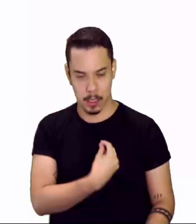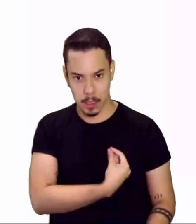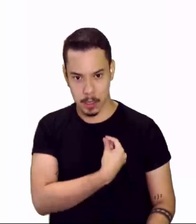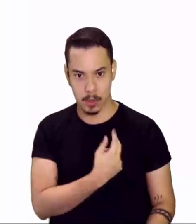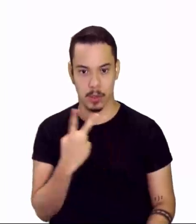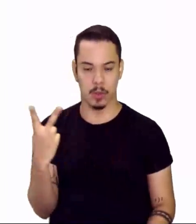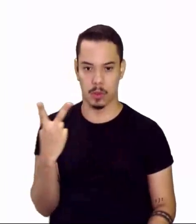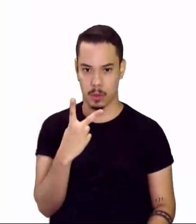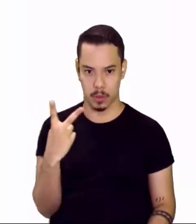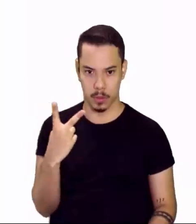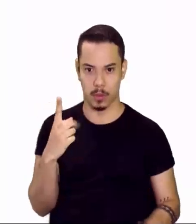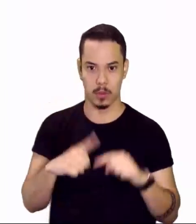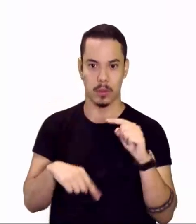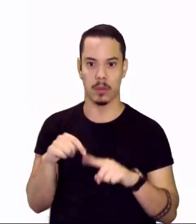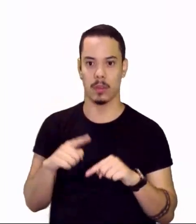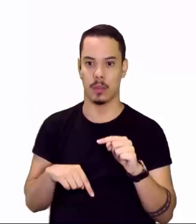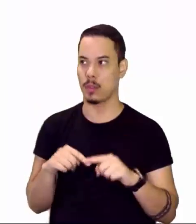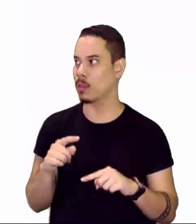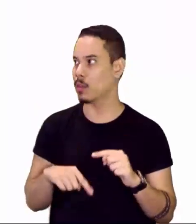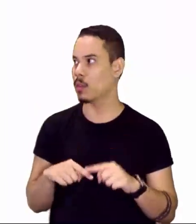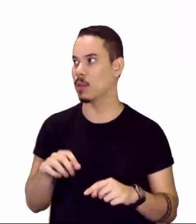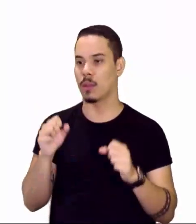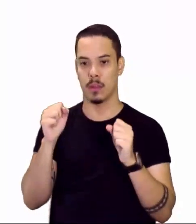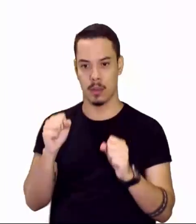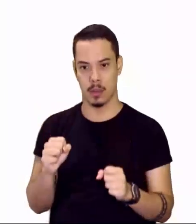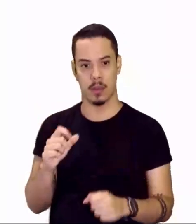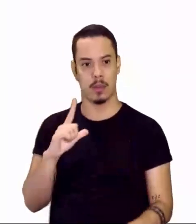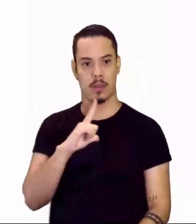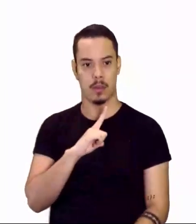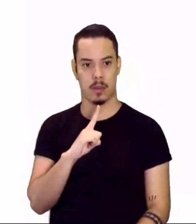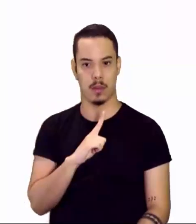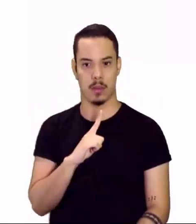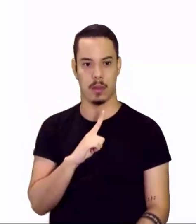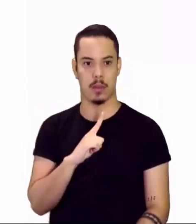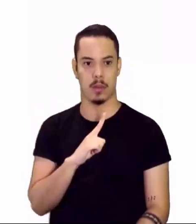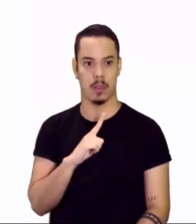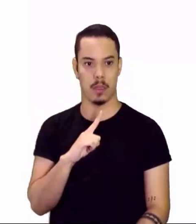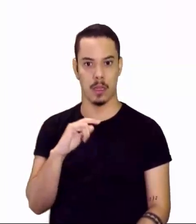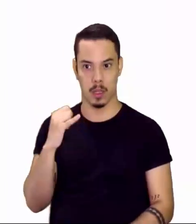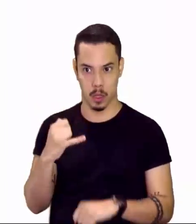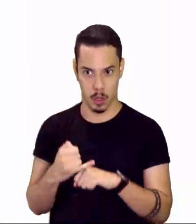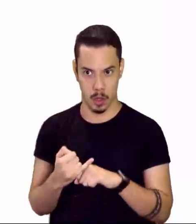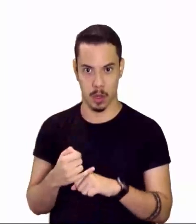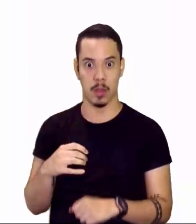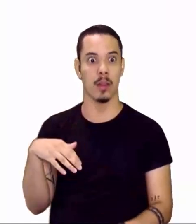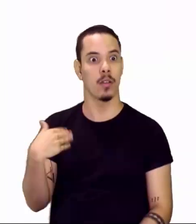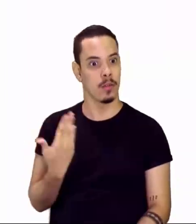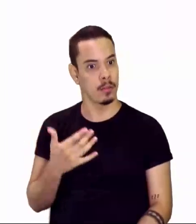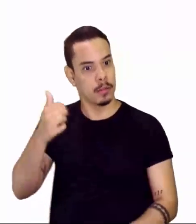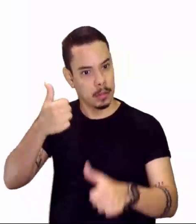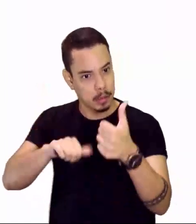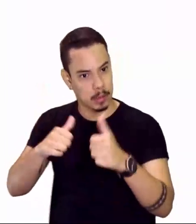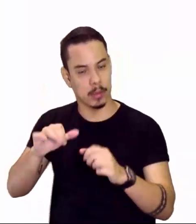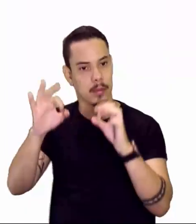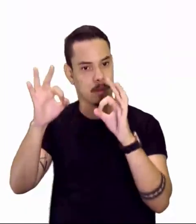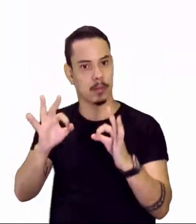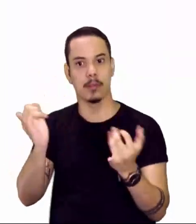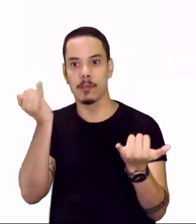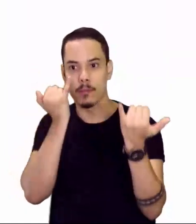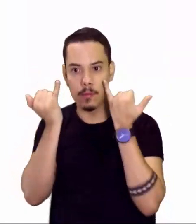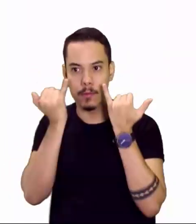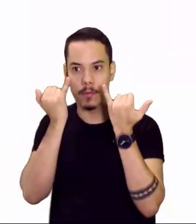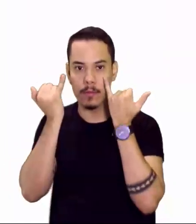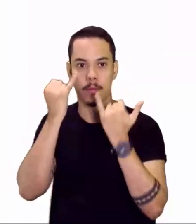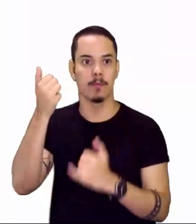entre os dois elementos e ela deve ser iônica. Vamos analisando direitinho com os dados do